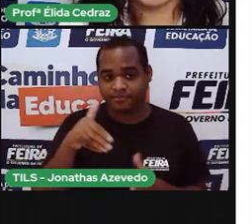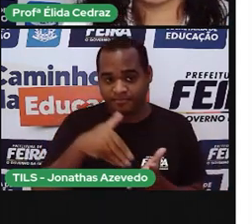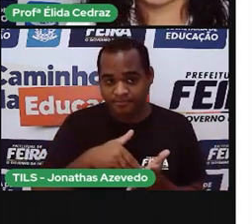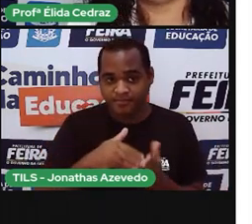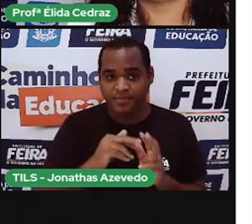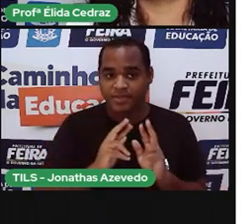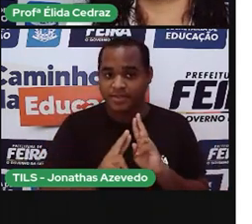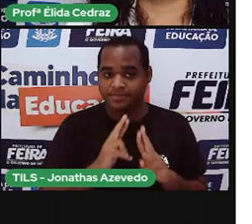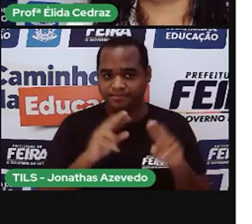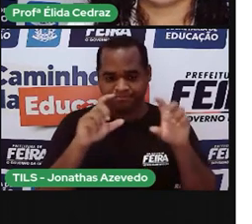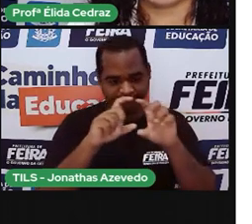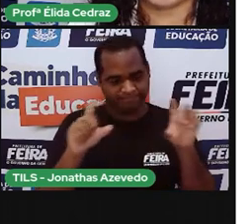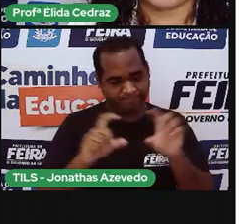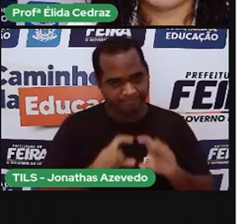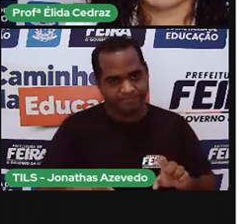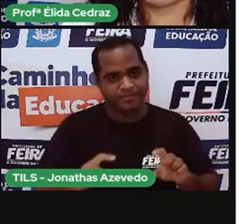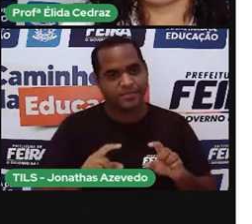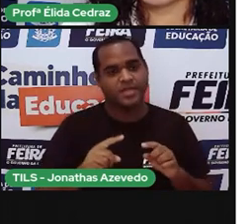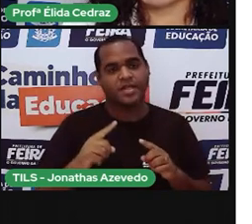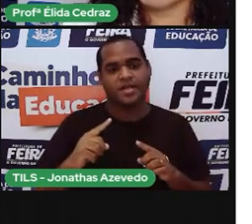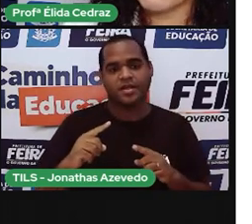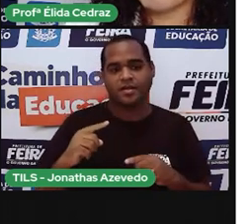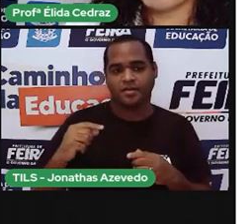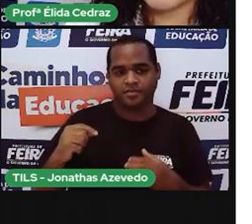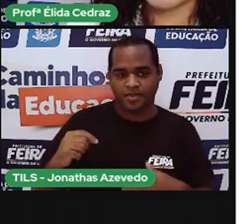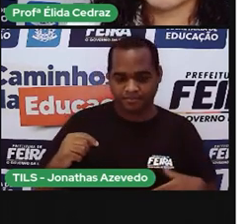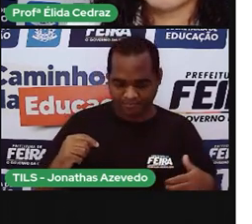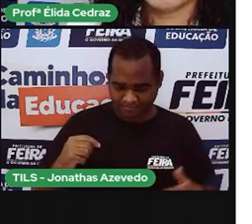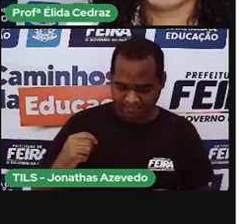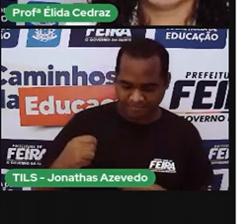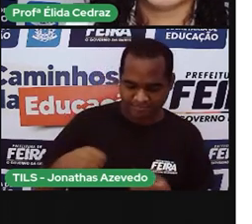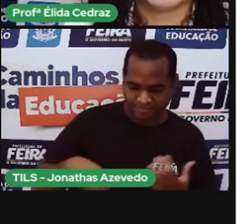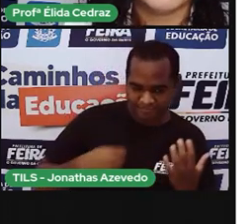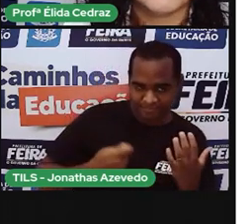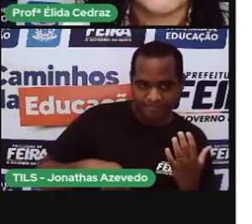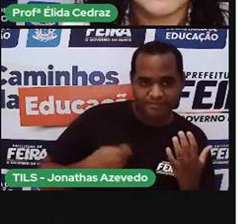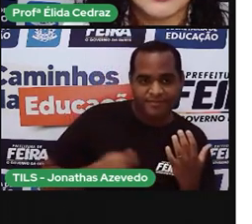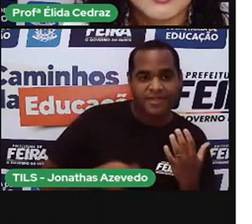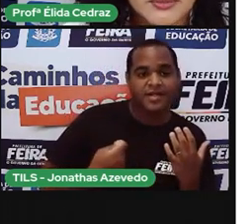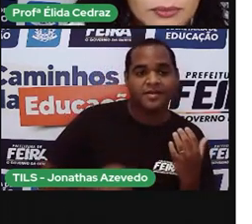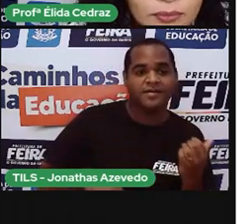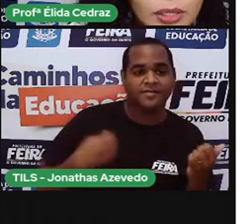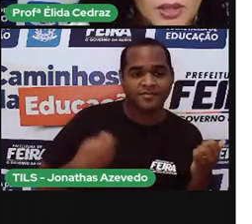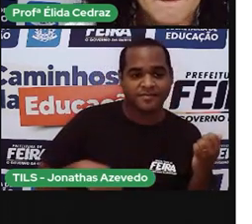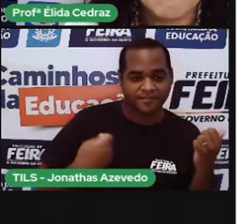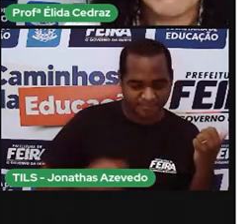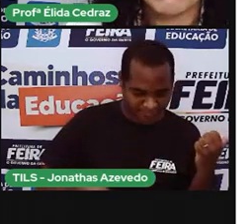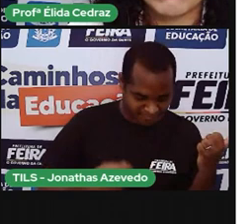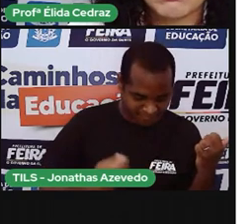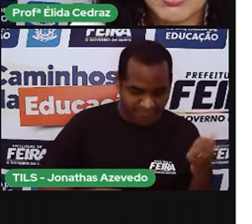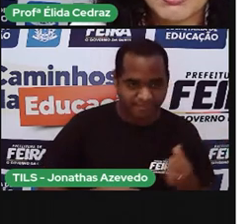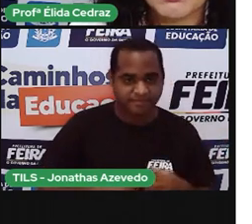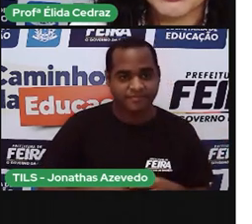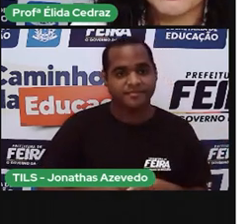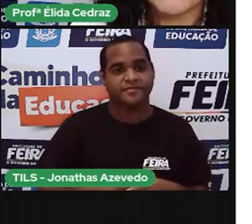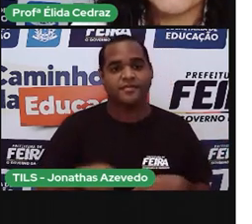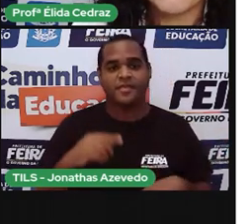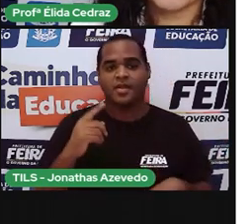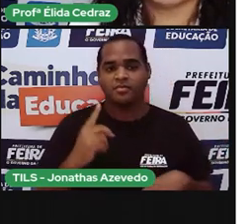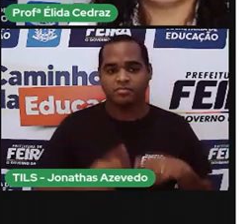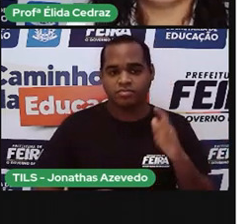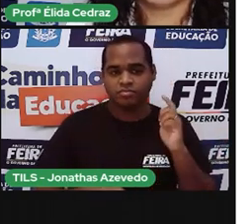estrofe tem violão bangão violão bumbum